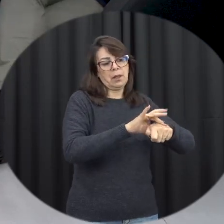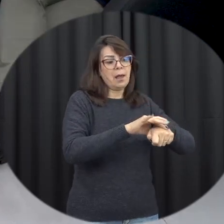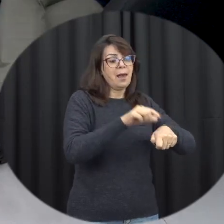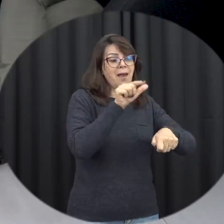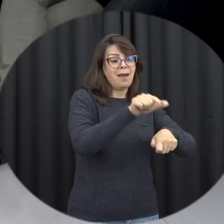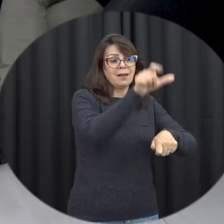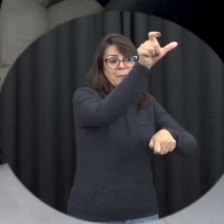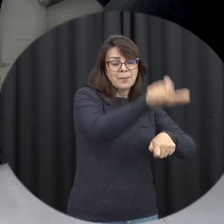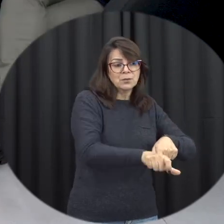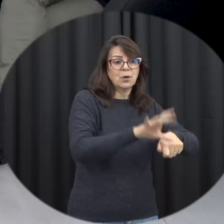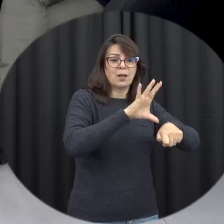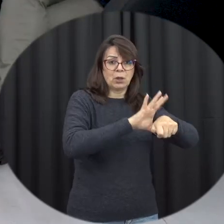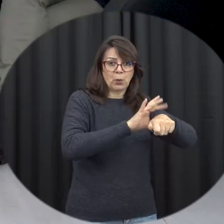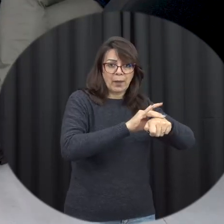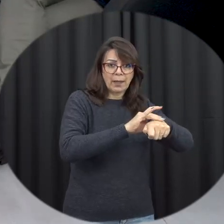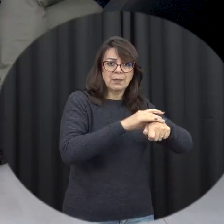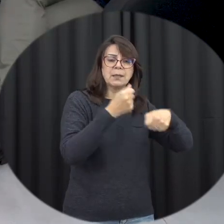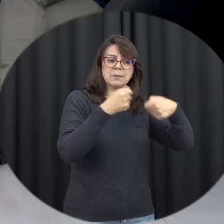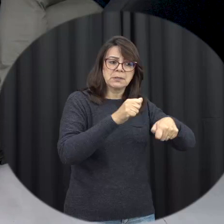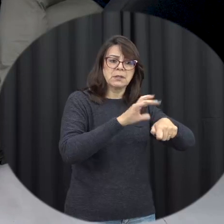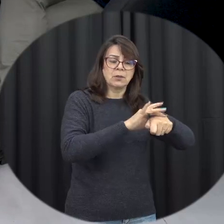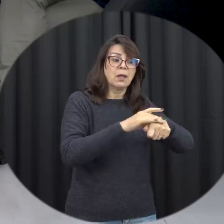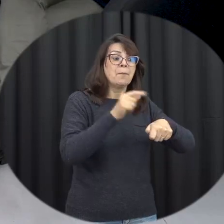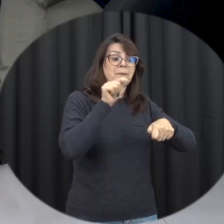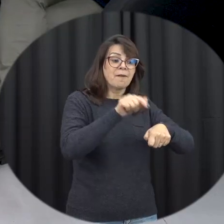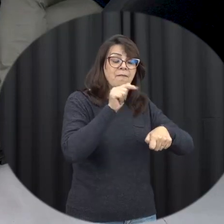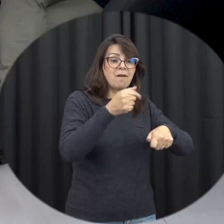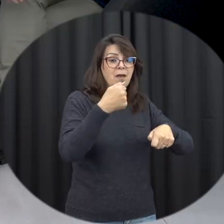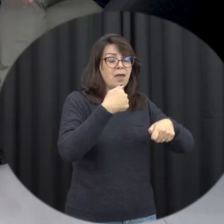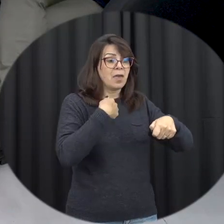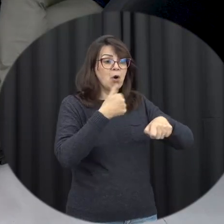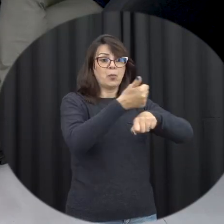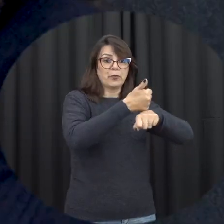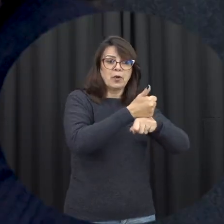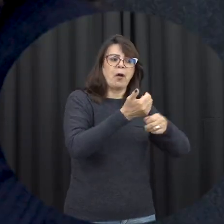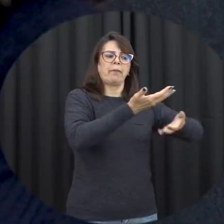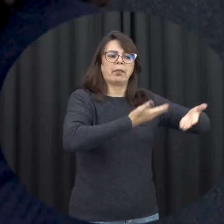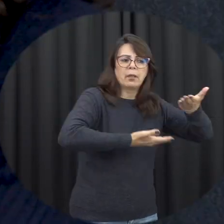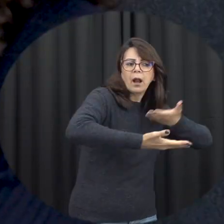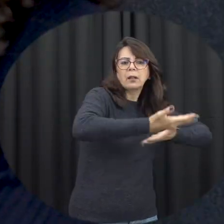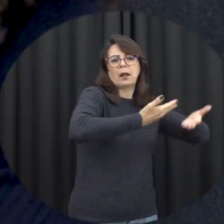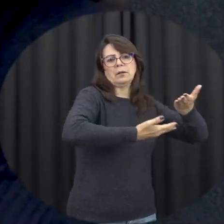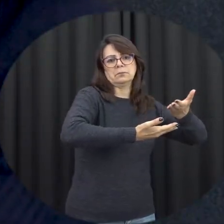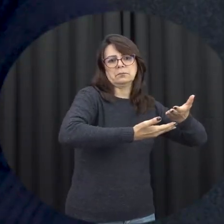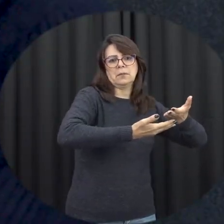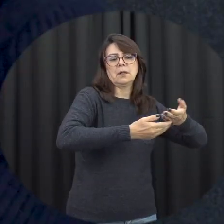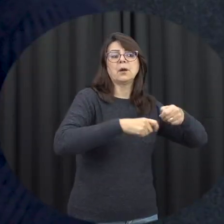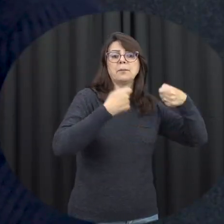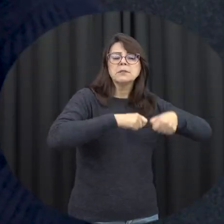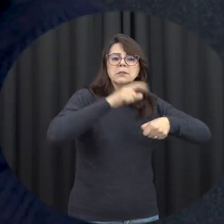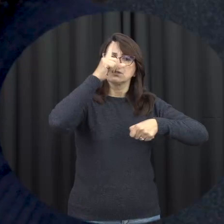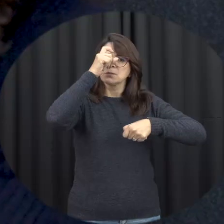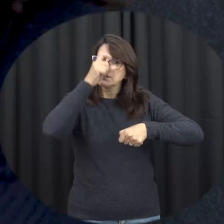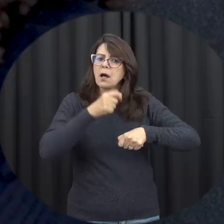pessoa ficar doente para você tratar, ou seja, você não vai se preparar para fazer prevenção. Mas, de modo geral, se você esperar, a gente precisa